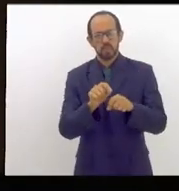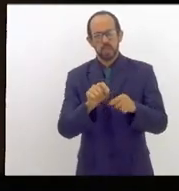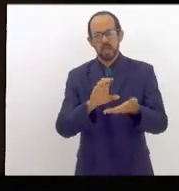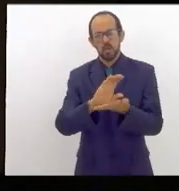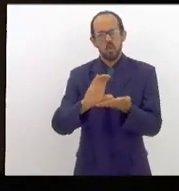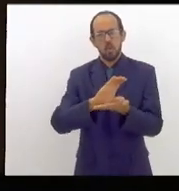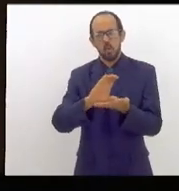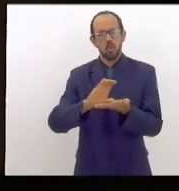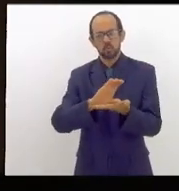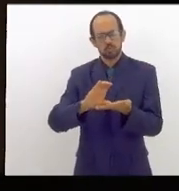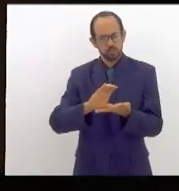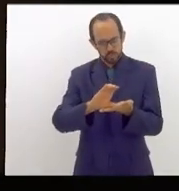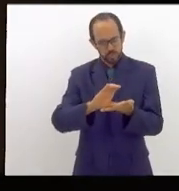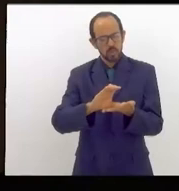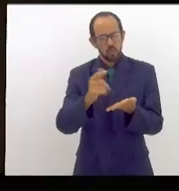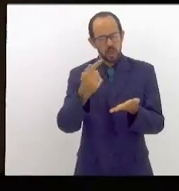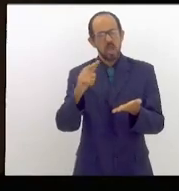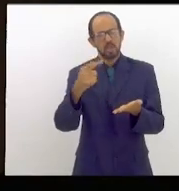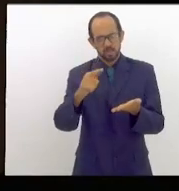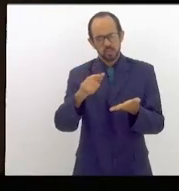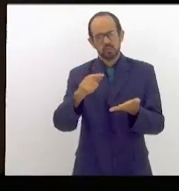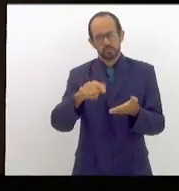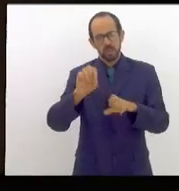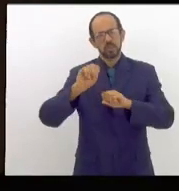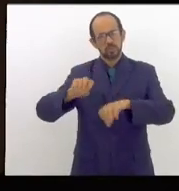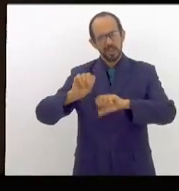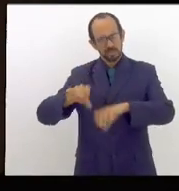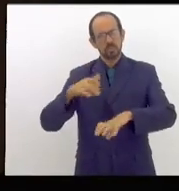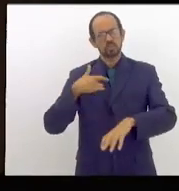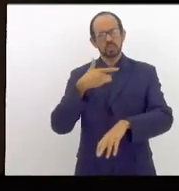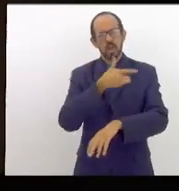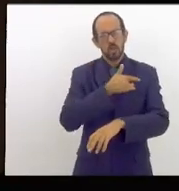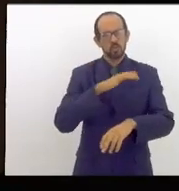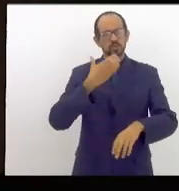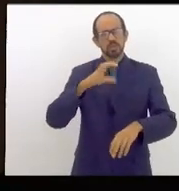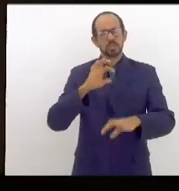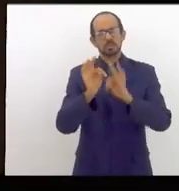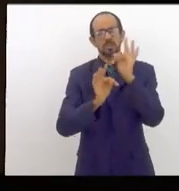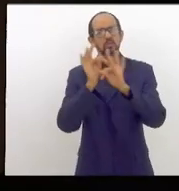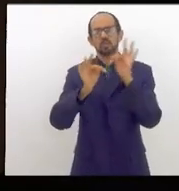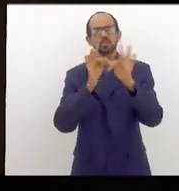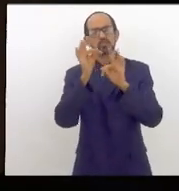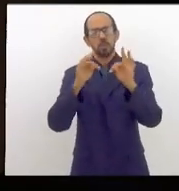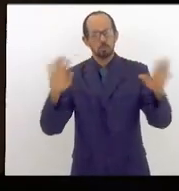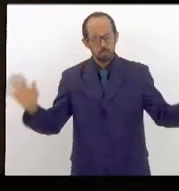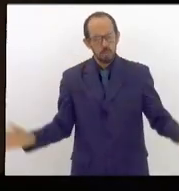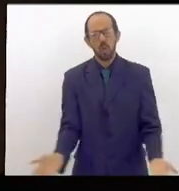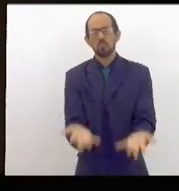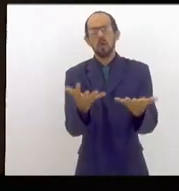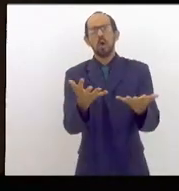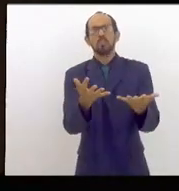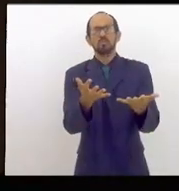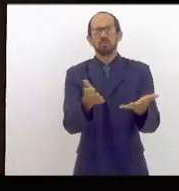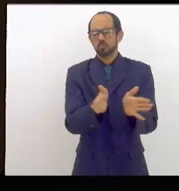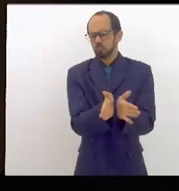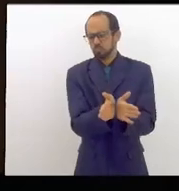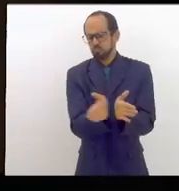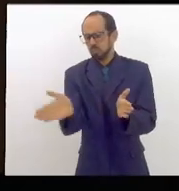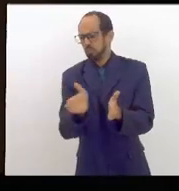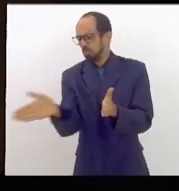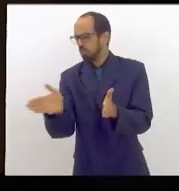constituição garante para educação saúde Ciência e Tecnologia e promove desvios